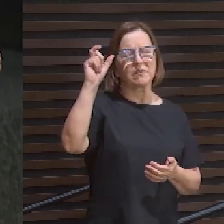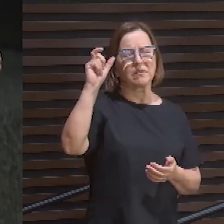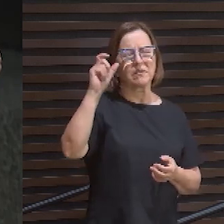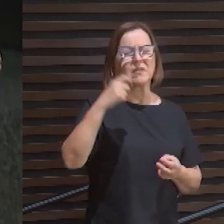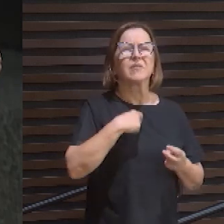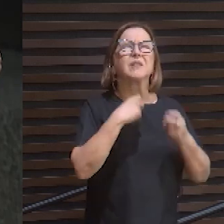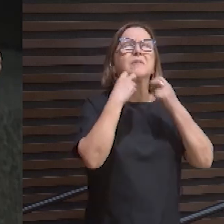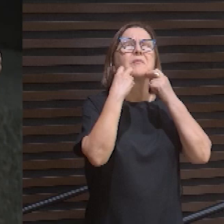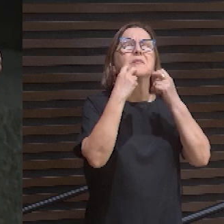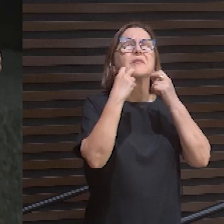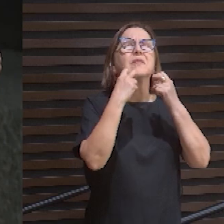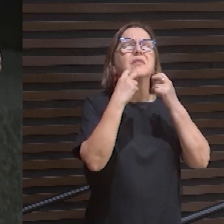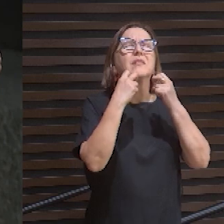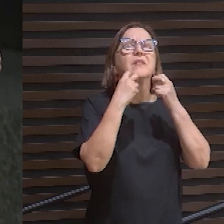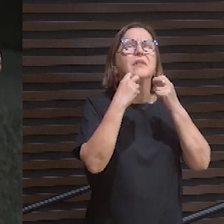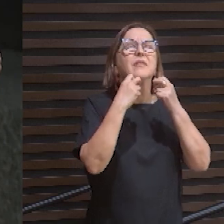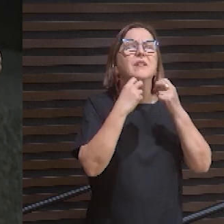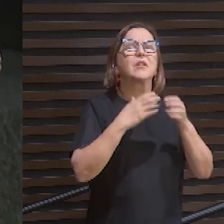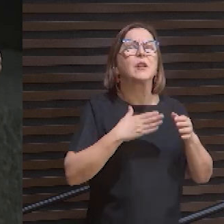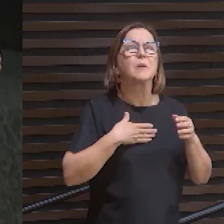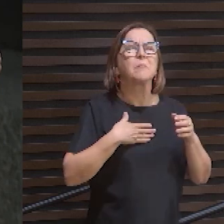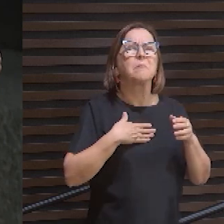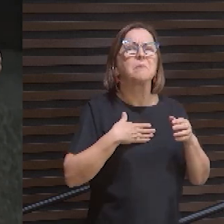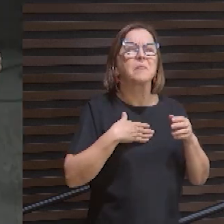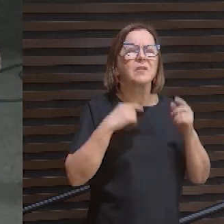imploro pelos ouvidos atentos,